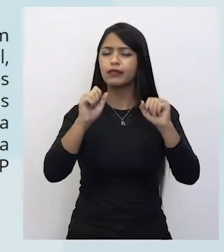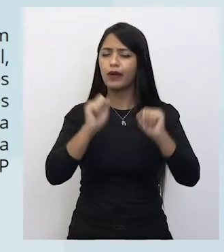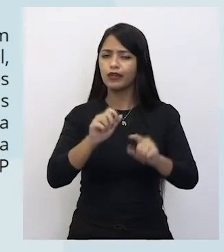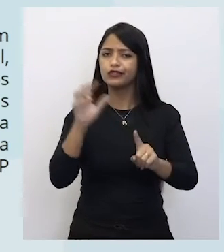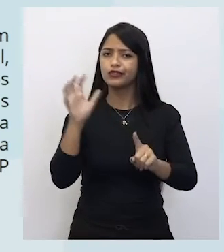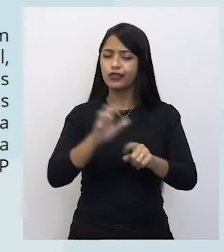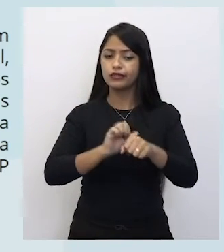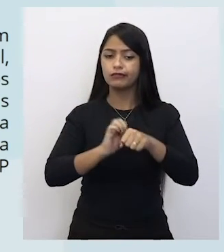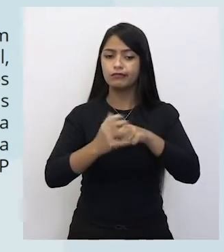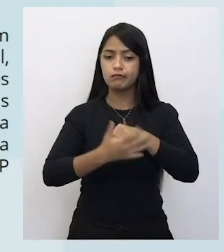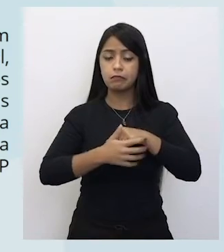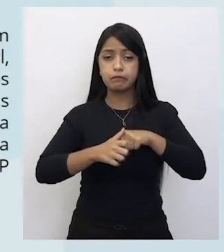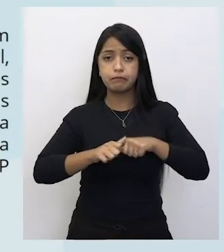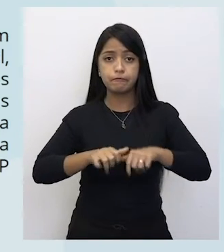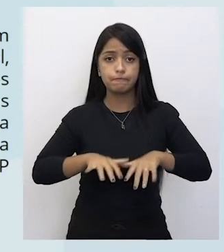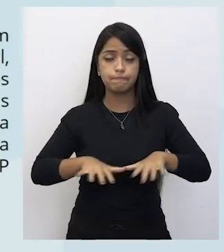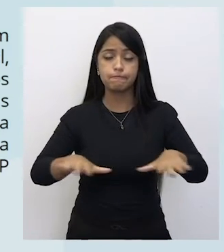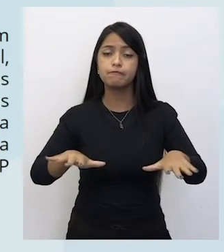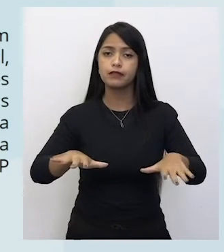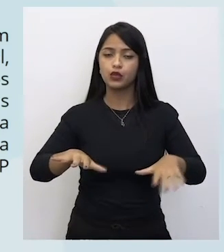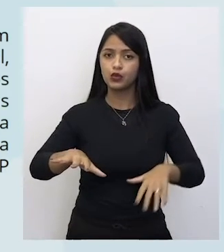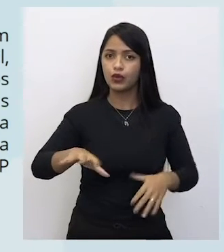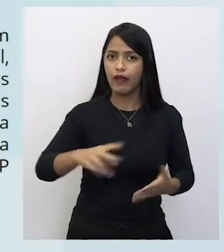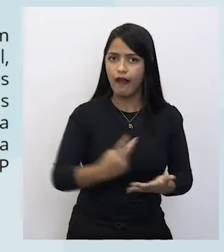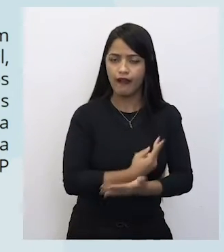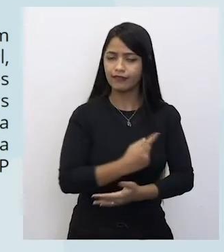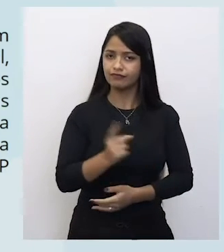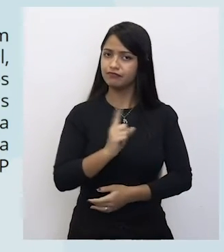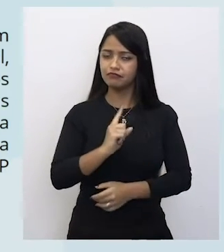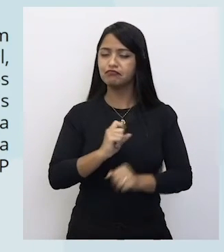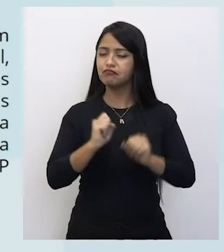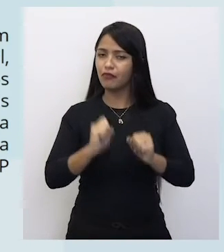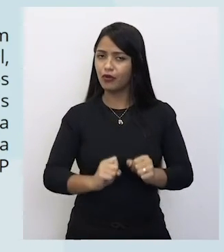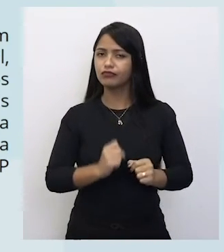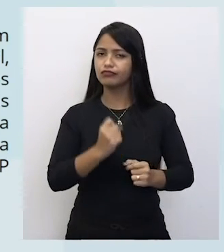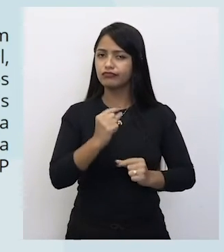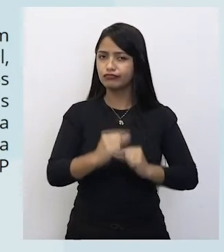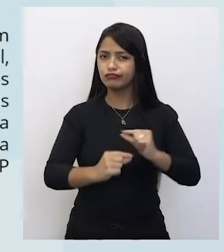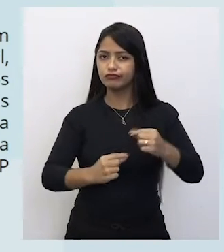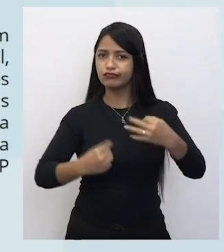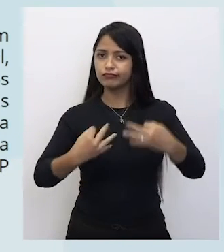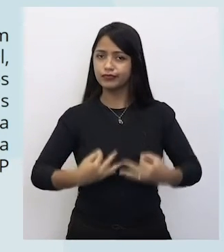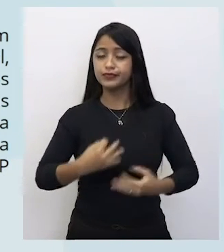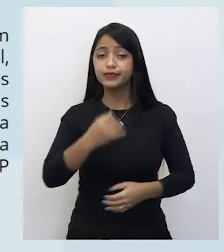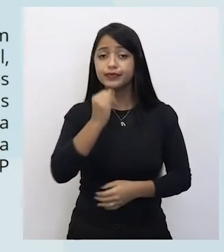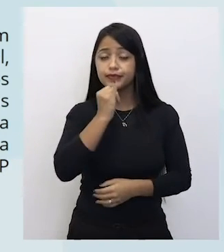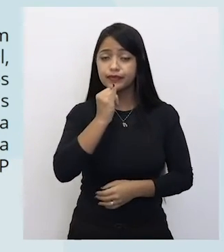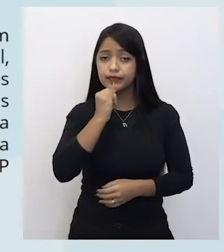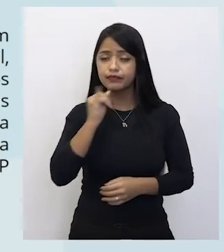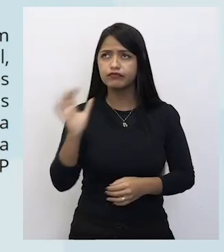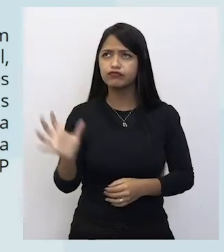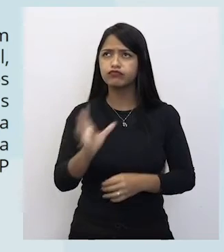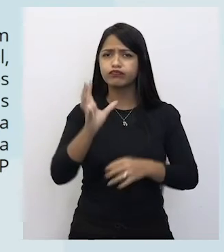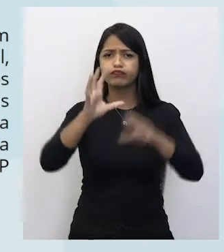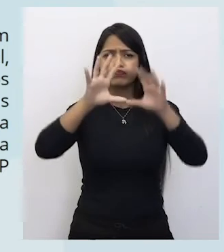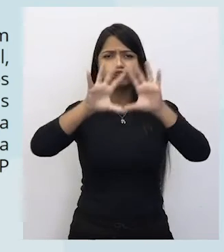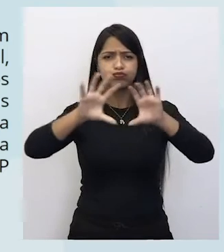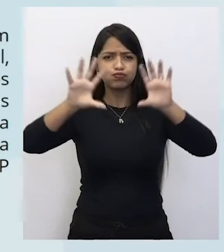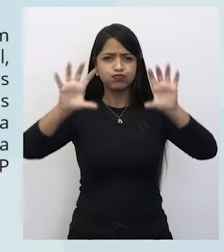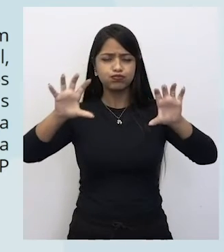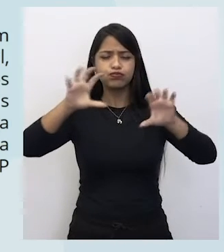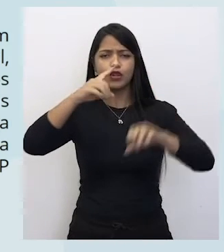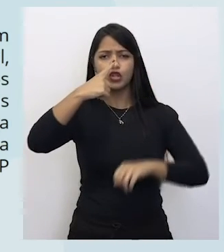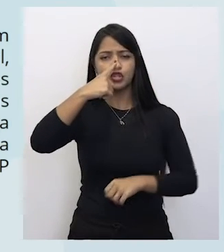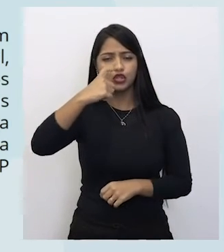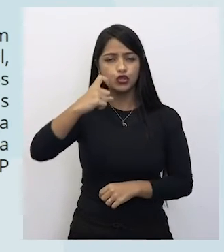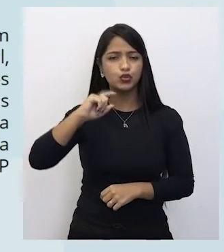pode não estar totalmente errada. Outros fatores climáticos, como a poluição, podem influenciar na